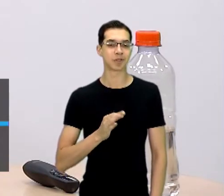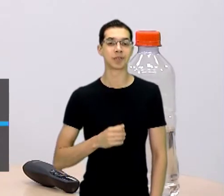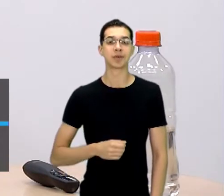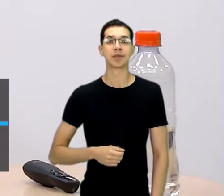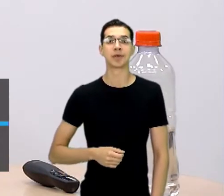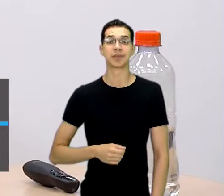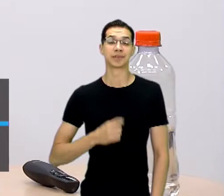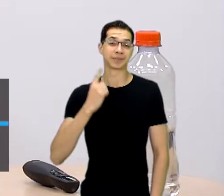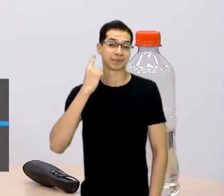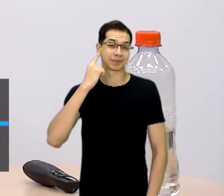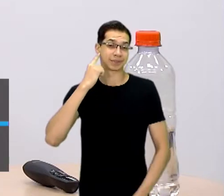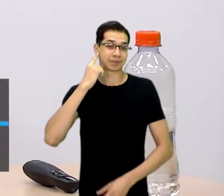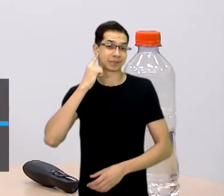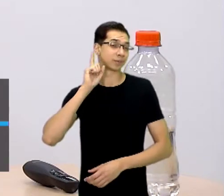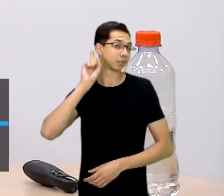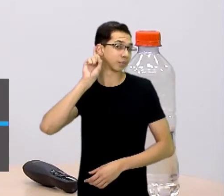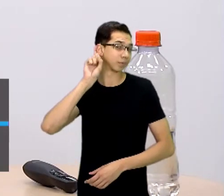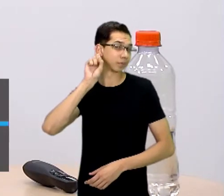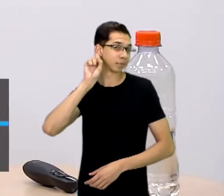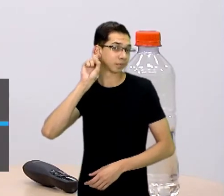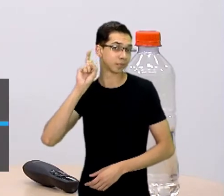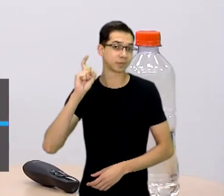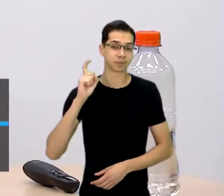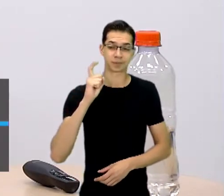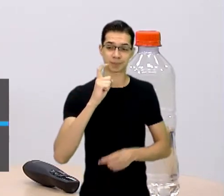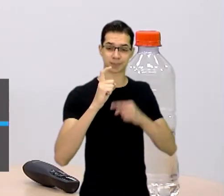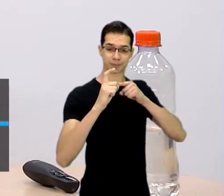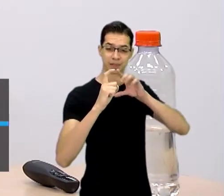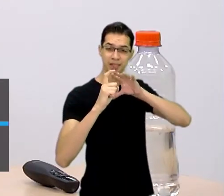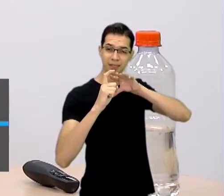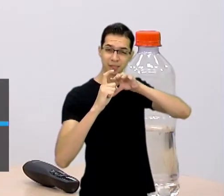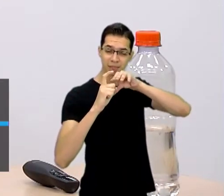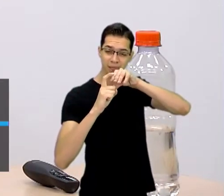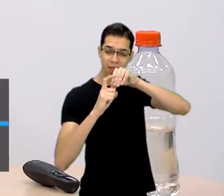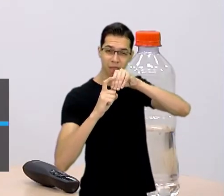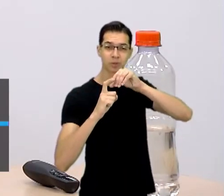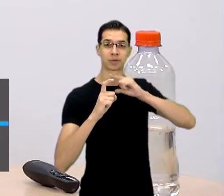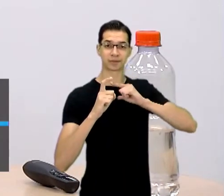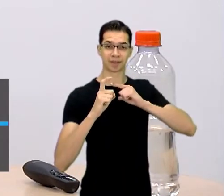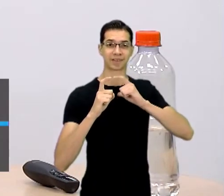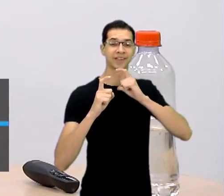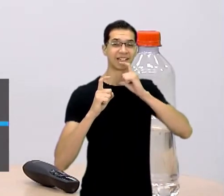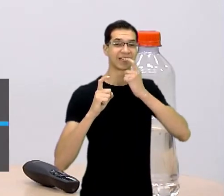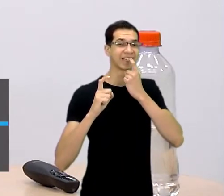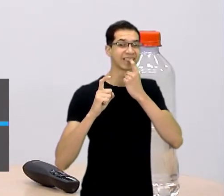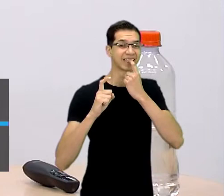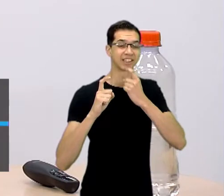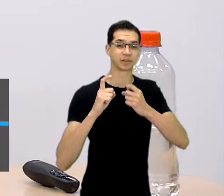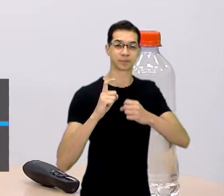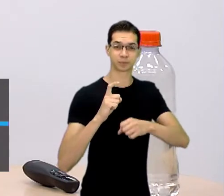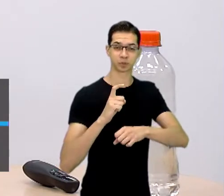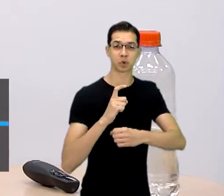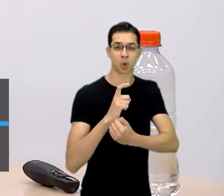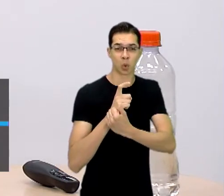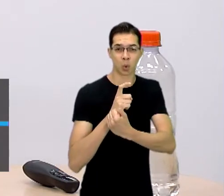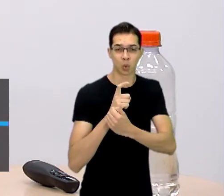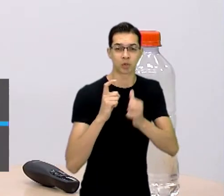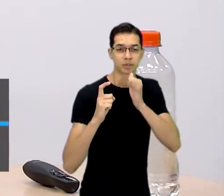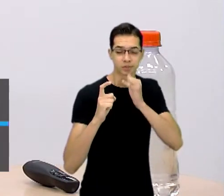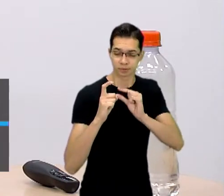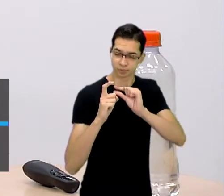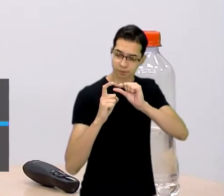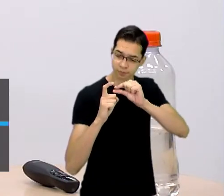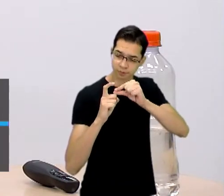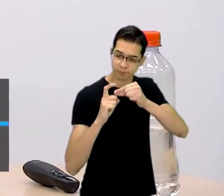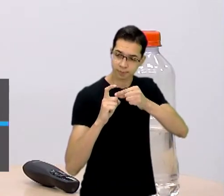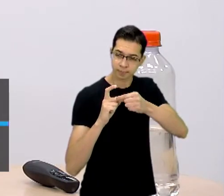ossos fazem parte então do nosso esqueleto. Tudo o que é osso vai fazer parte do nosso esqueleto. Então, esses ossos que estão ali na